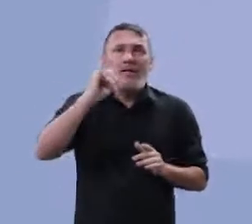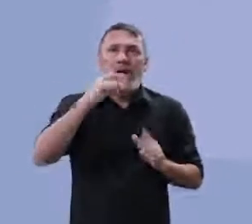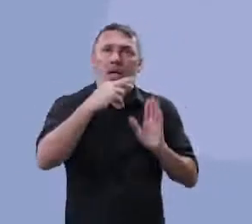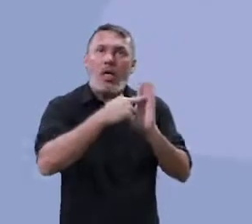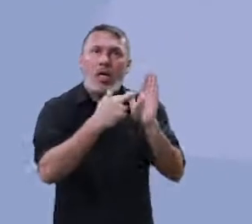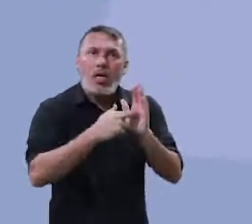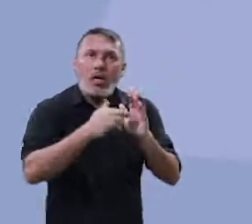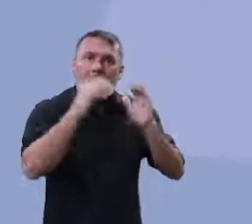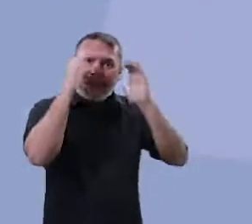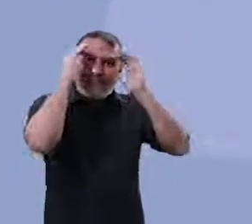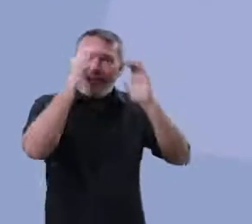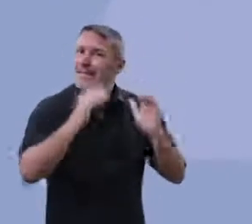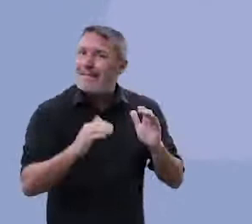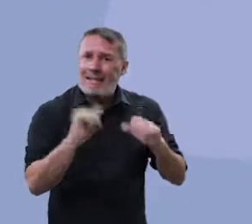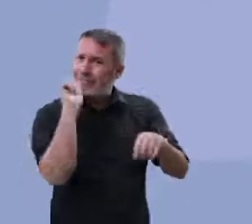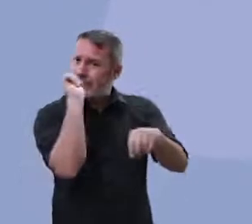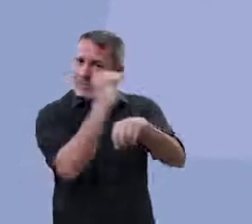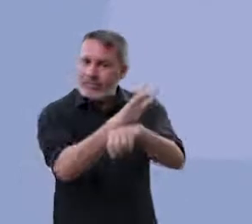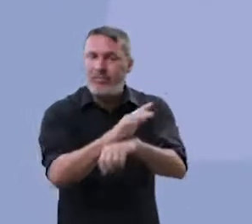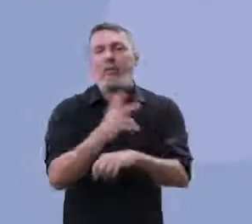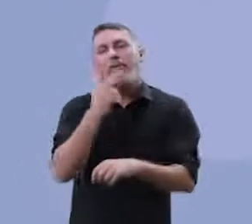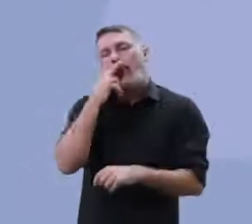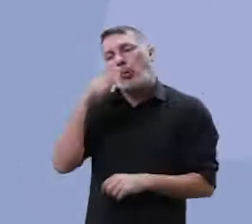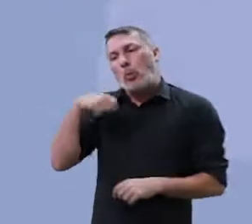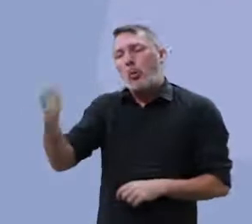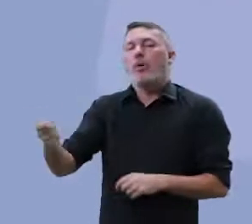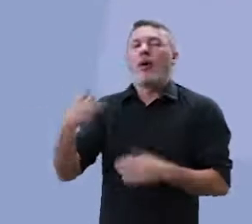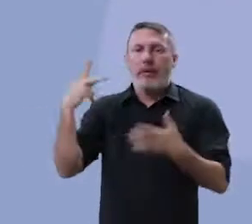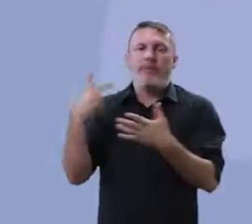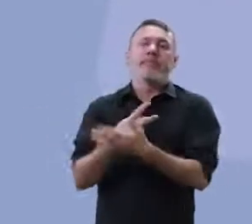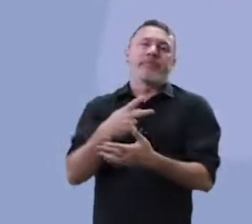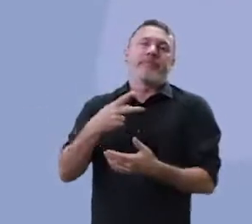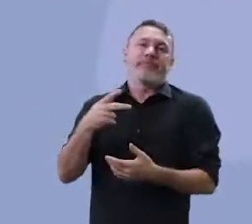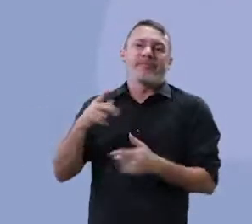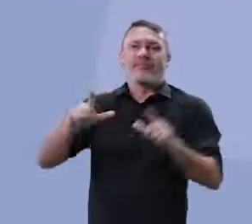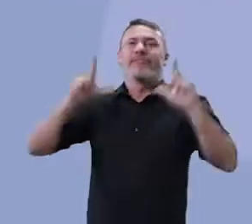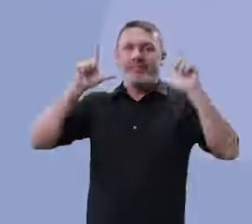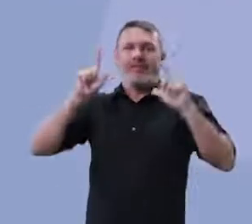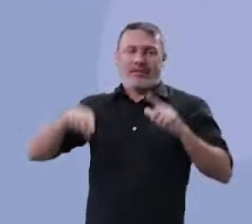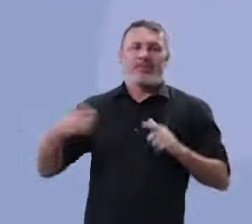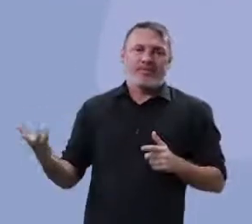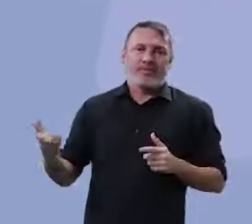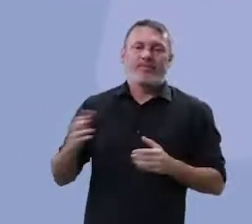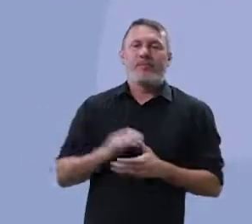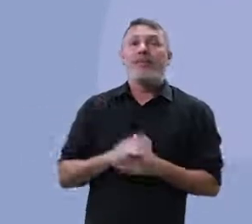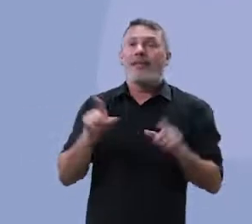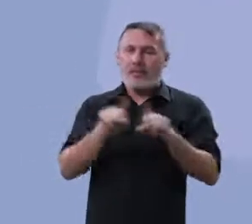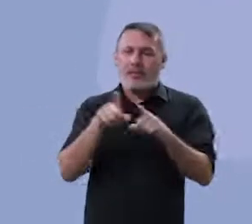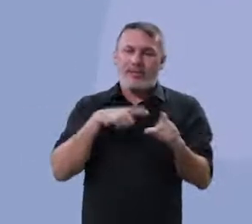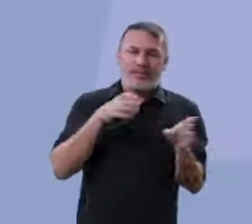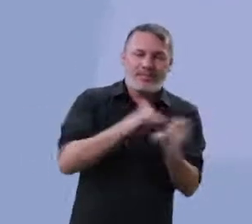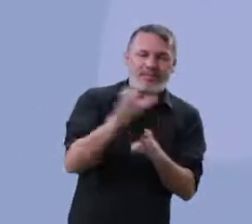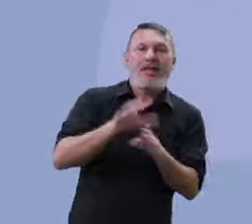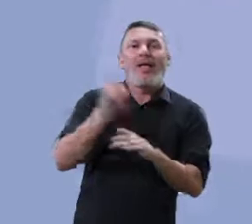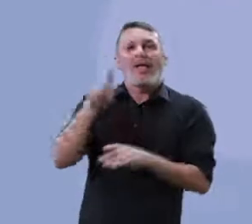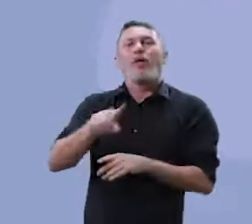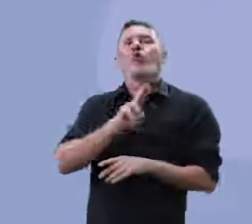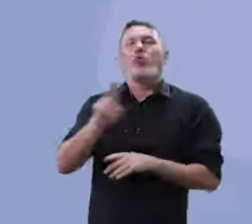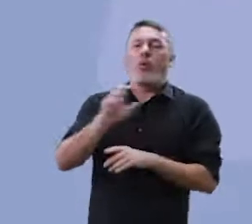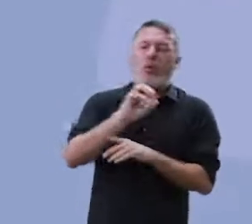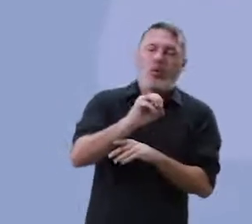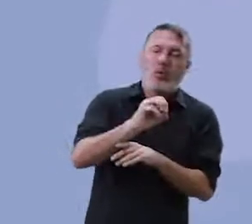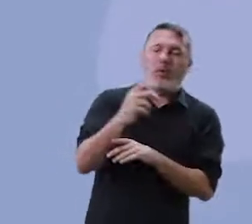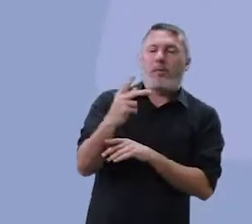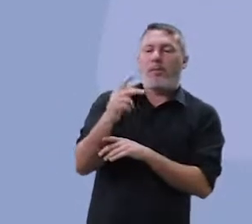se não respeitar as regras, pode se tornar esse pateta aí. Tem alguns textos educativos, alguns artigos que falam